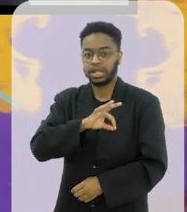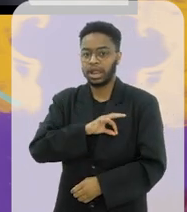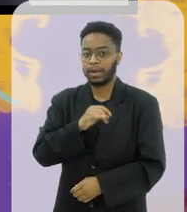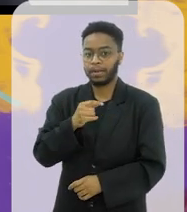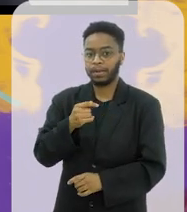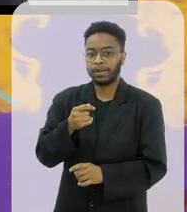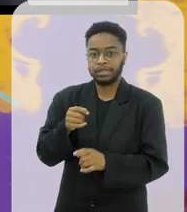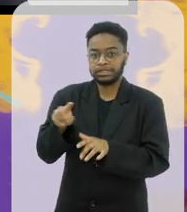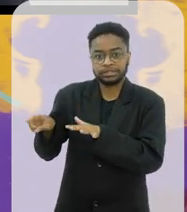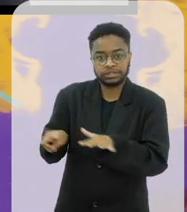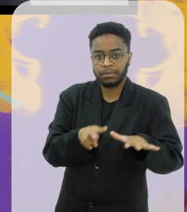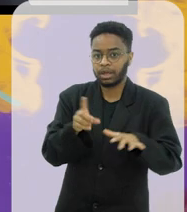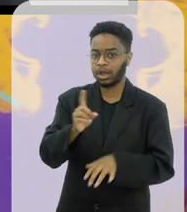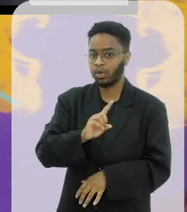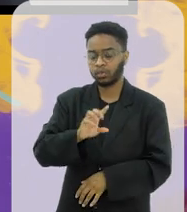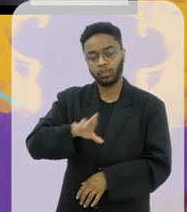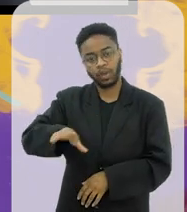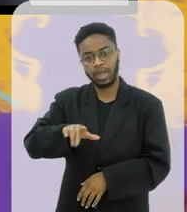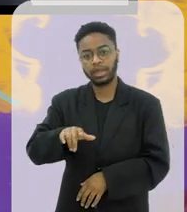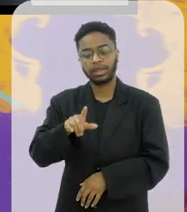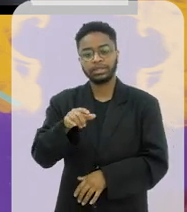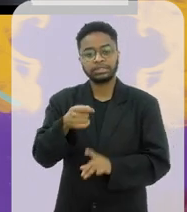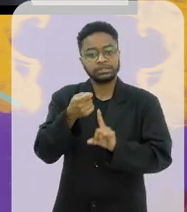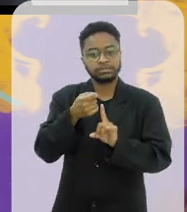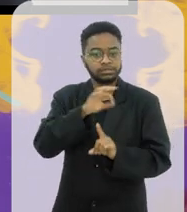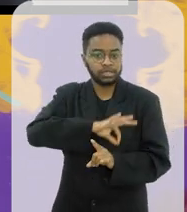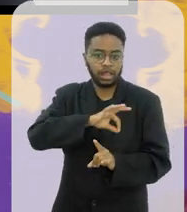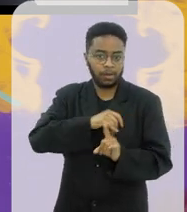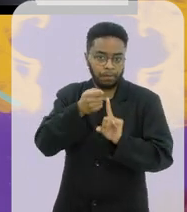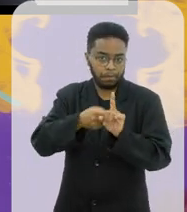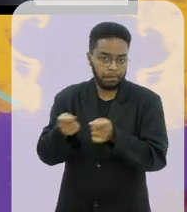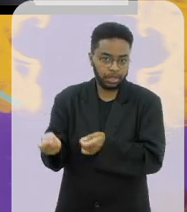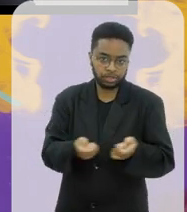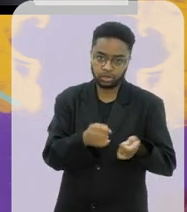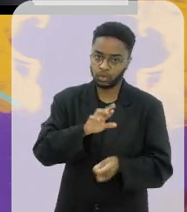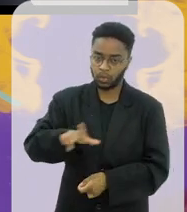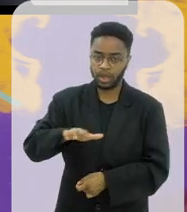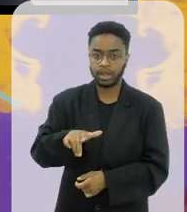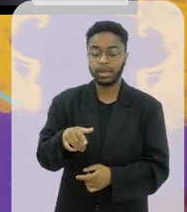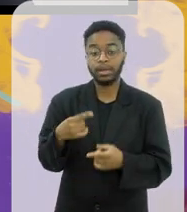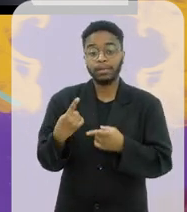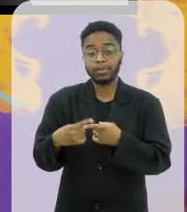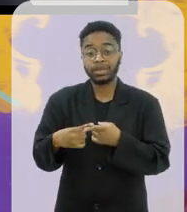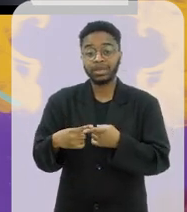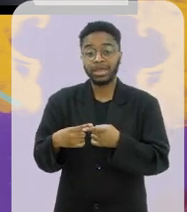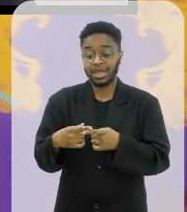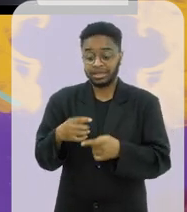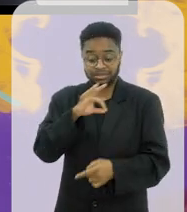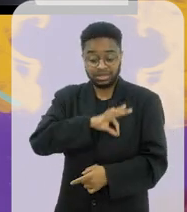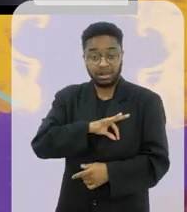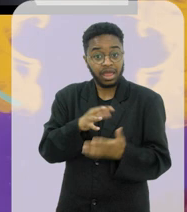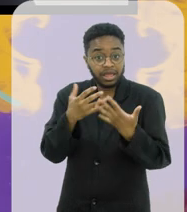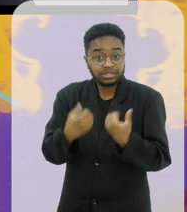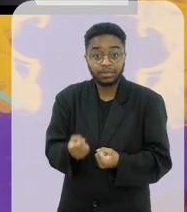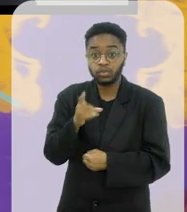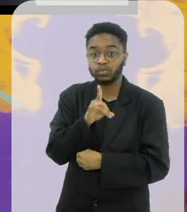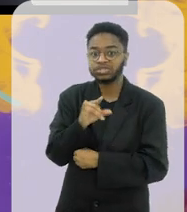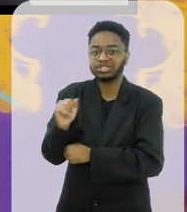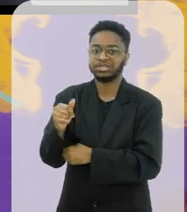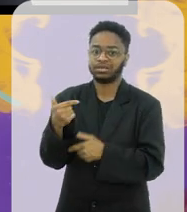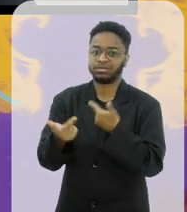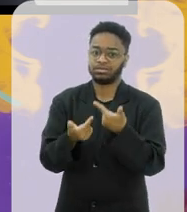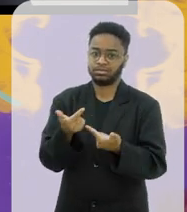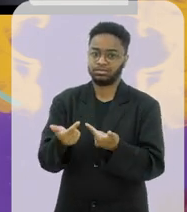salários semanais e não ganham salários mensais, Rui Guilherme e amigos da Arena Esportiva. Eles ganham o cachê